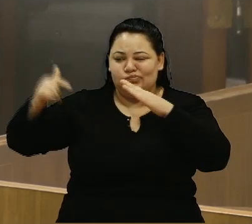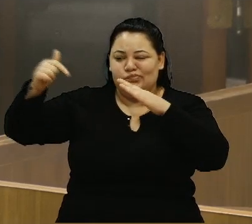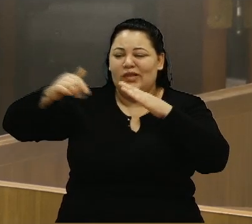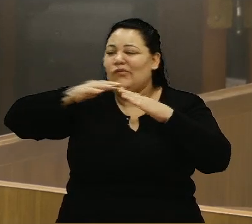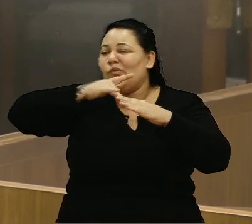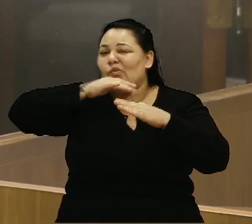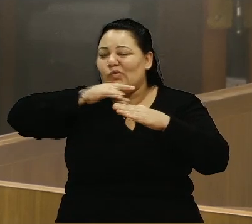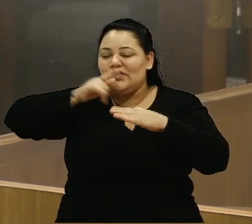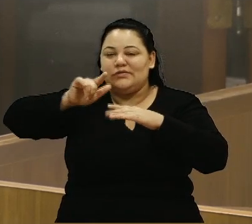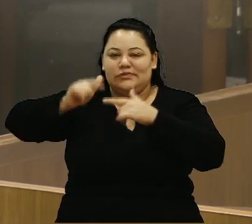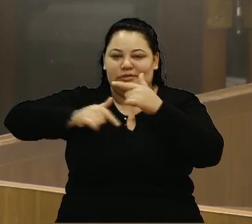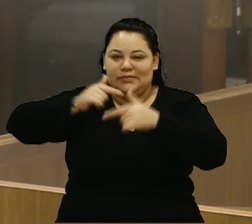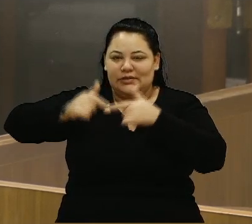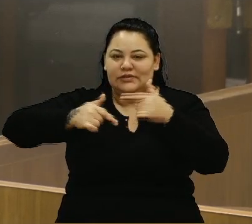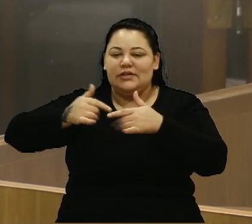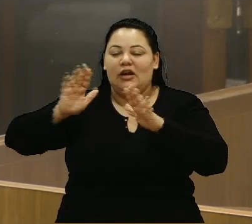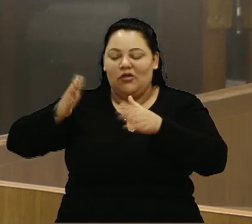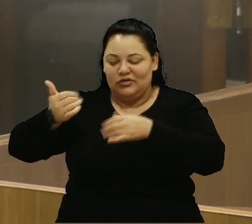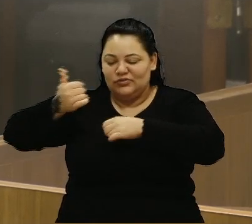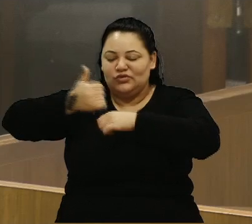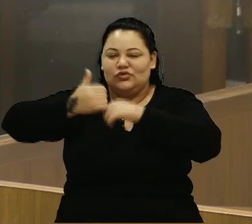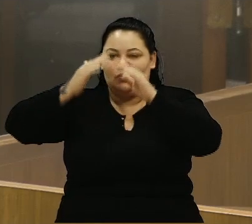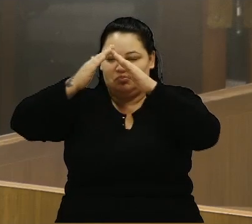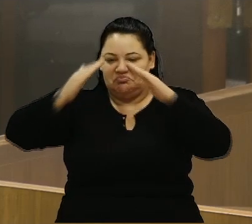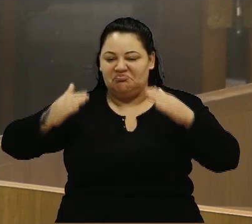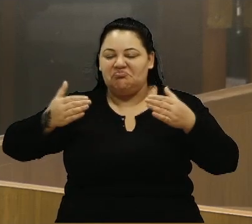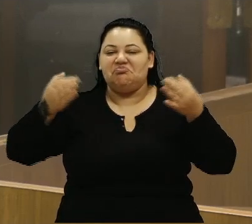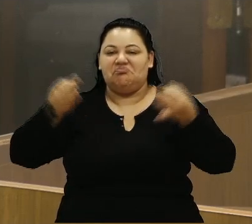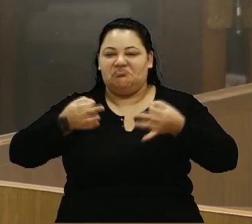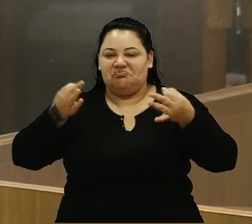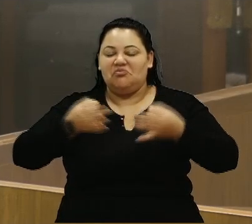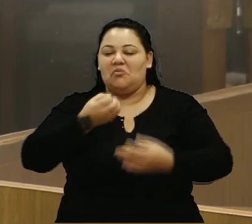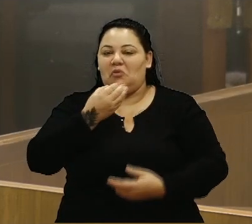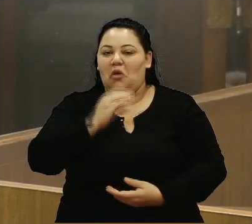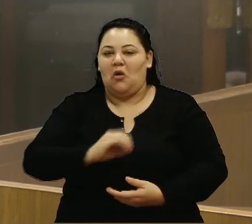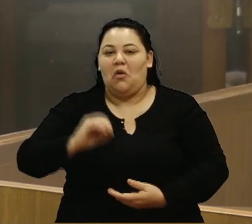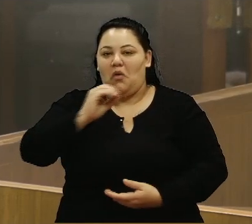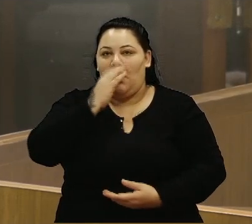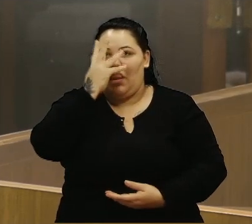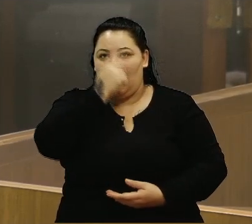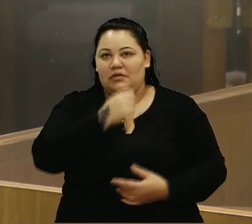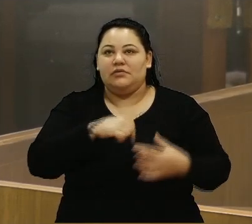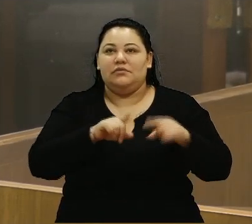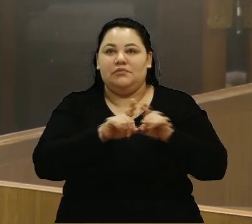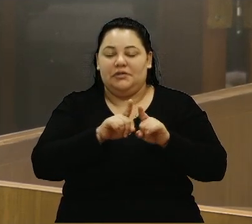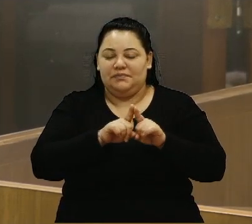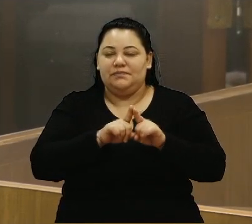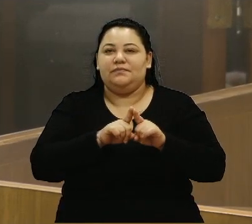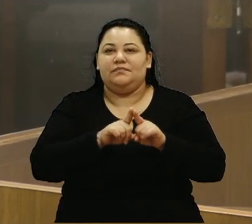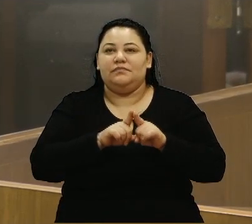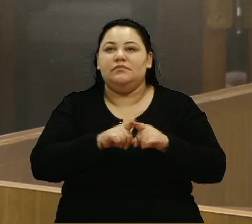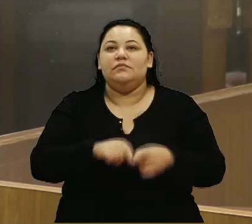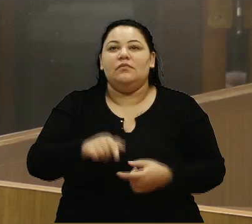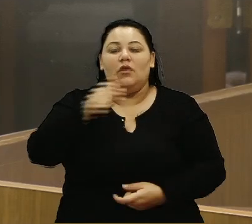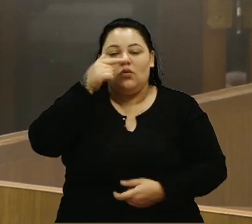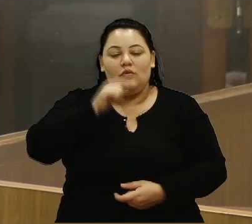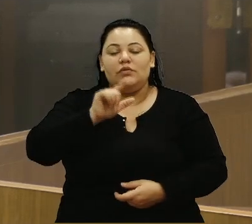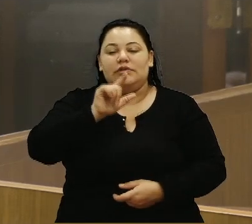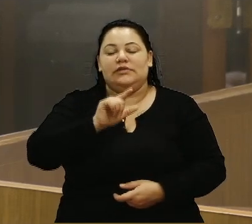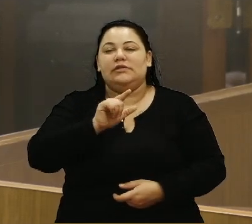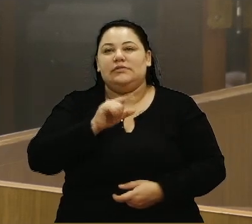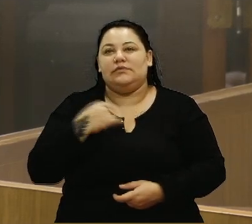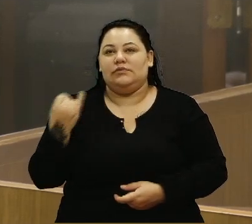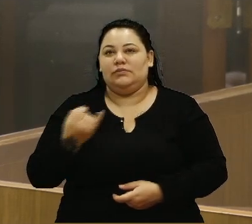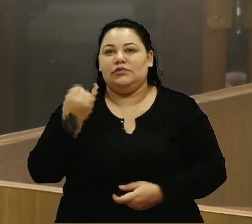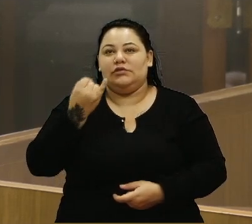trabalhou muito, e hoje nós temos um grande telhado que ficou muito bom e muito lindo. Então, isso foi uma conquista que